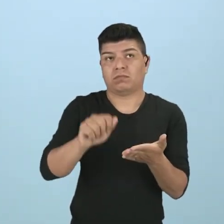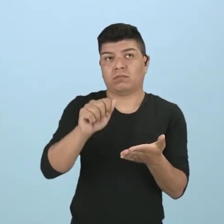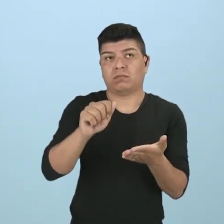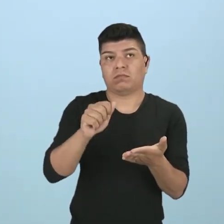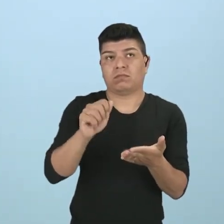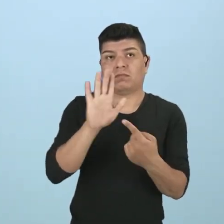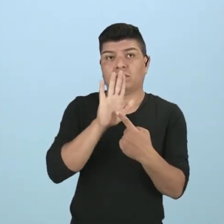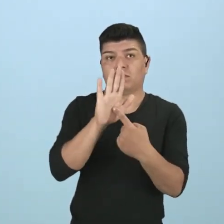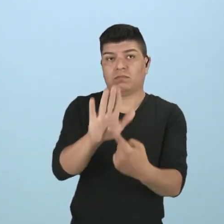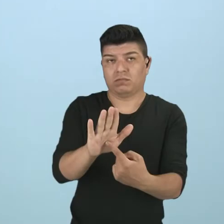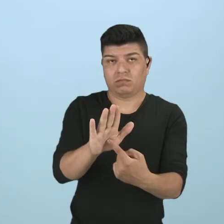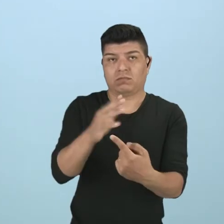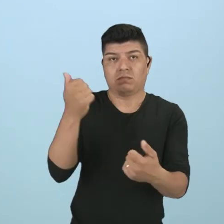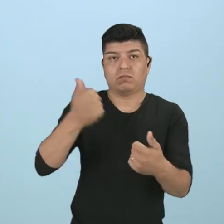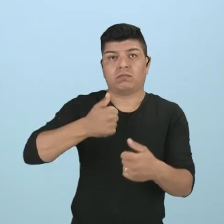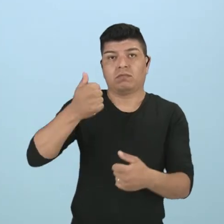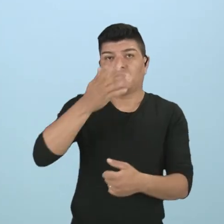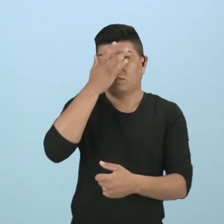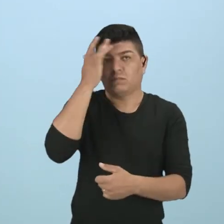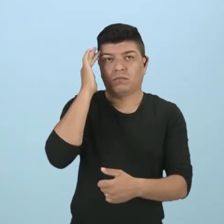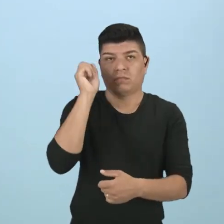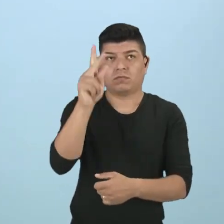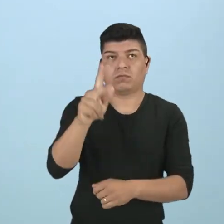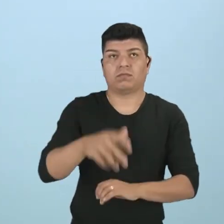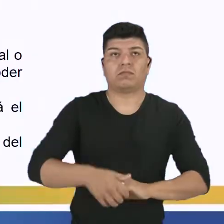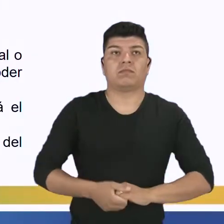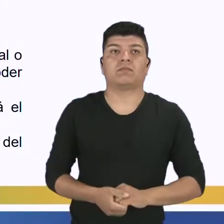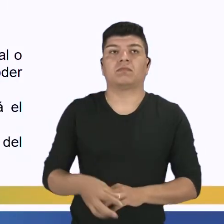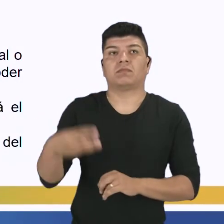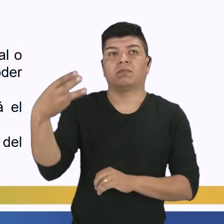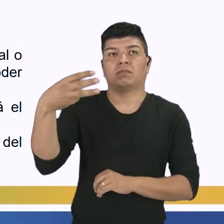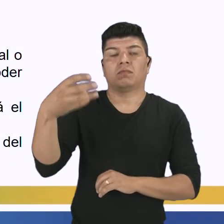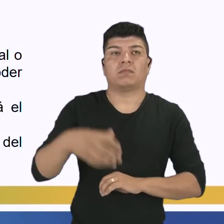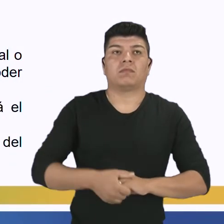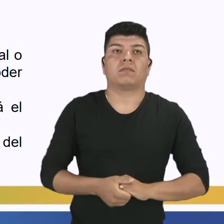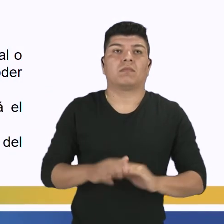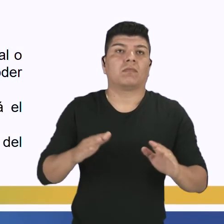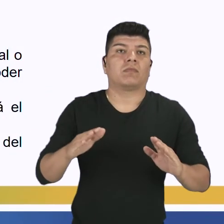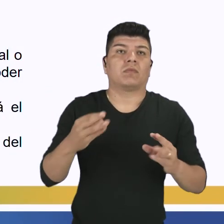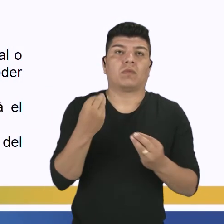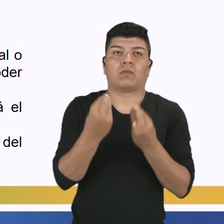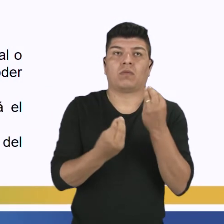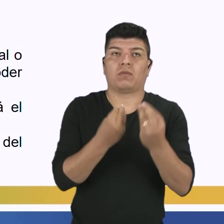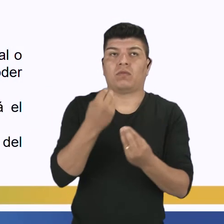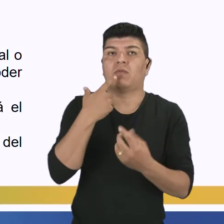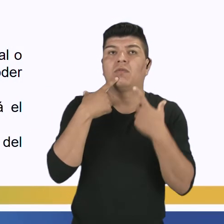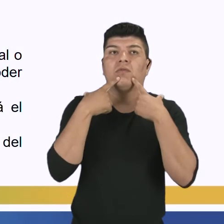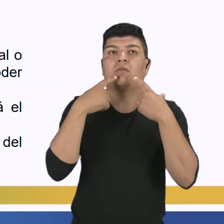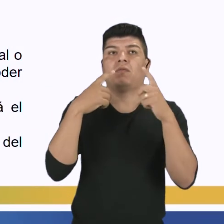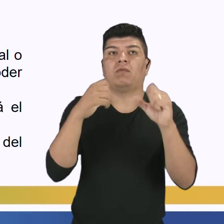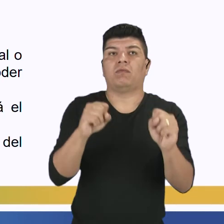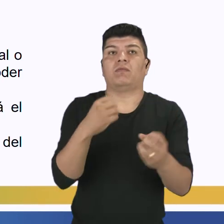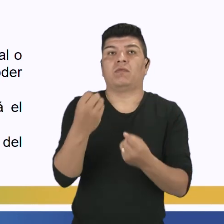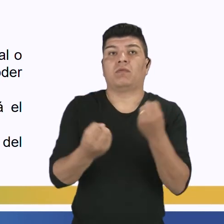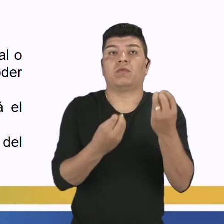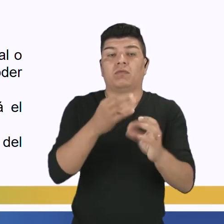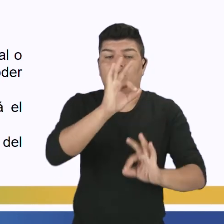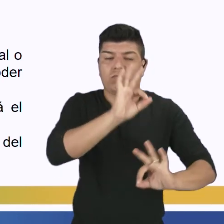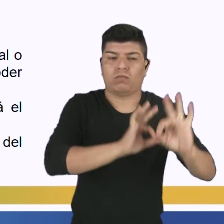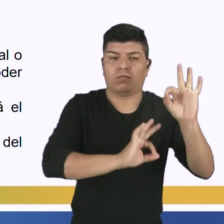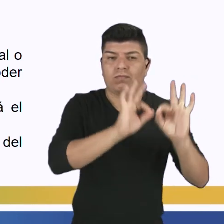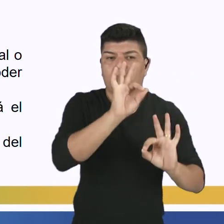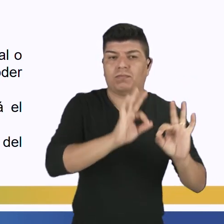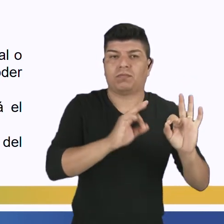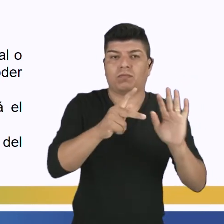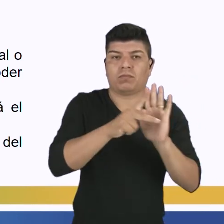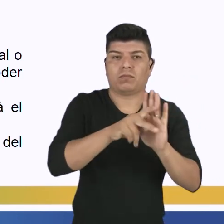seu ponto de vista em primeira pessoa, tá bom? 3. Como é a sua linguagem e como está organizada a